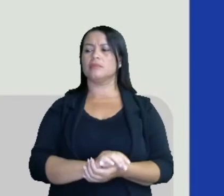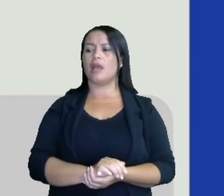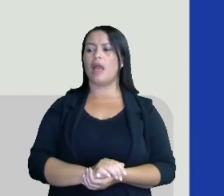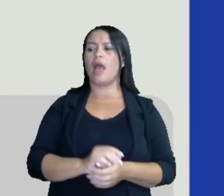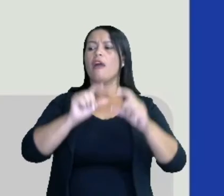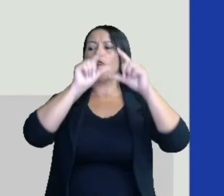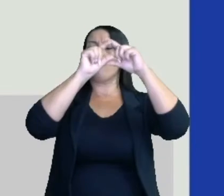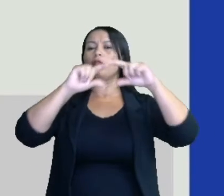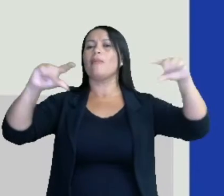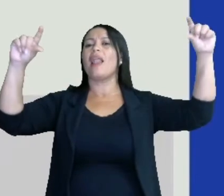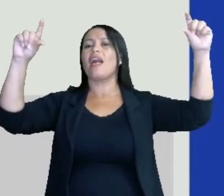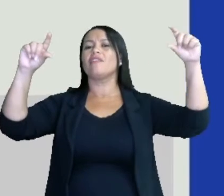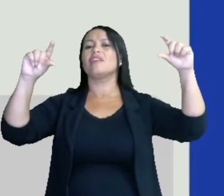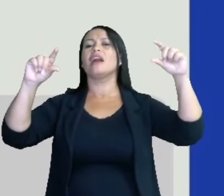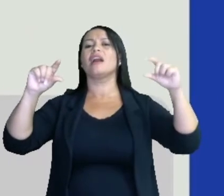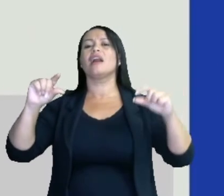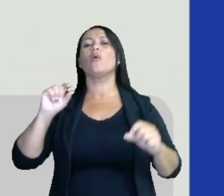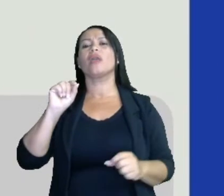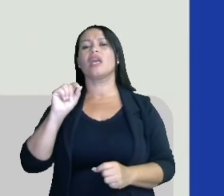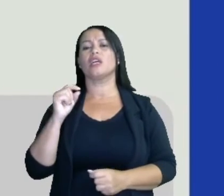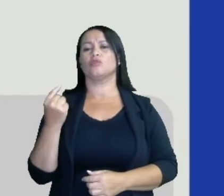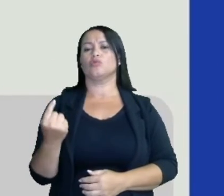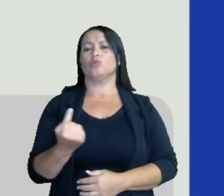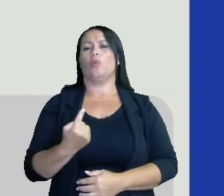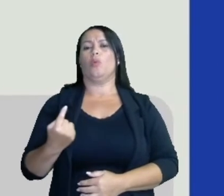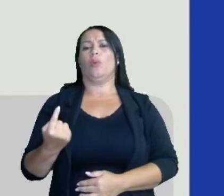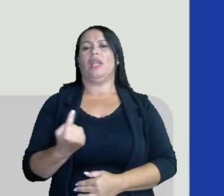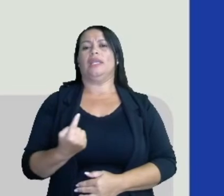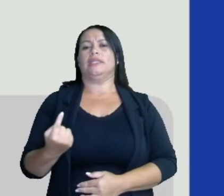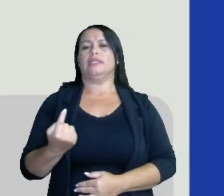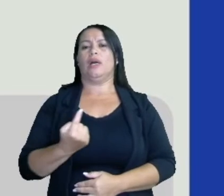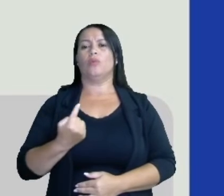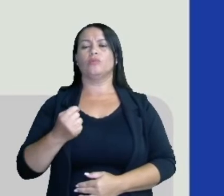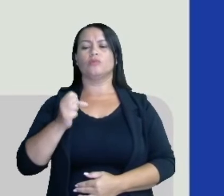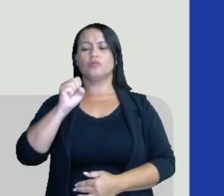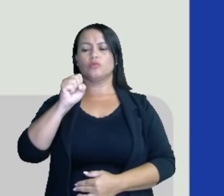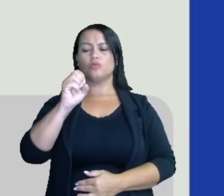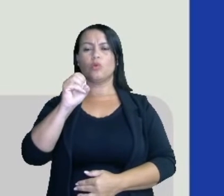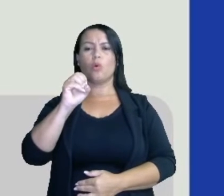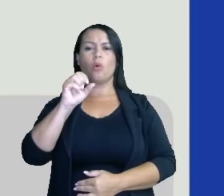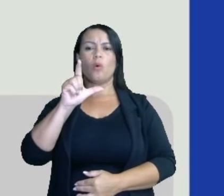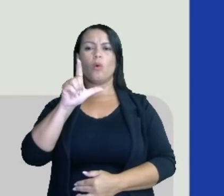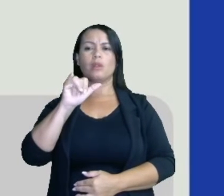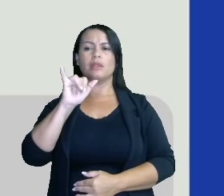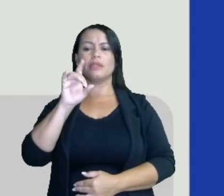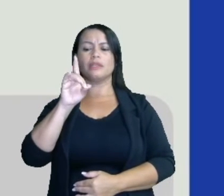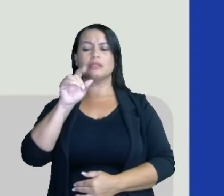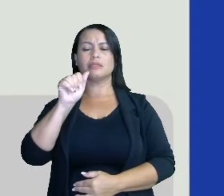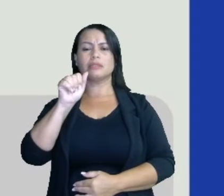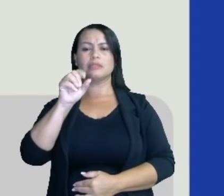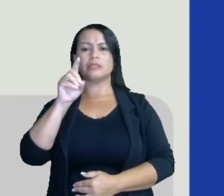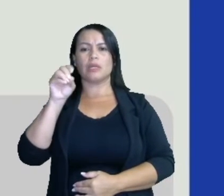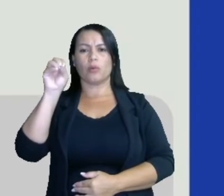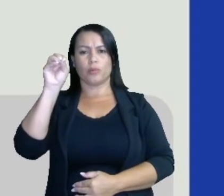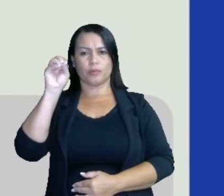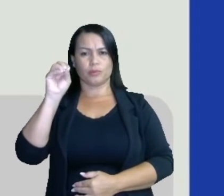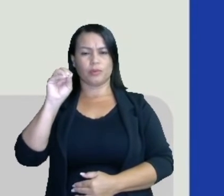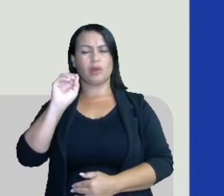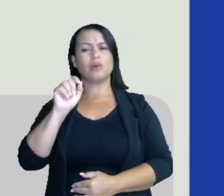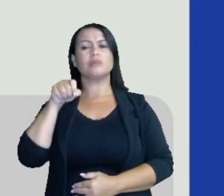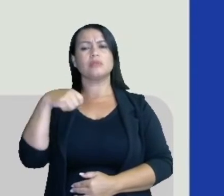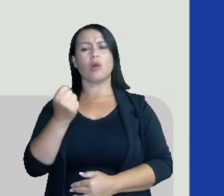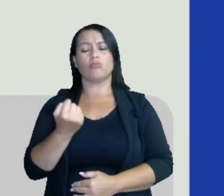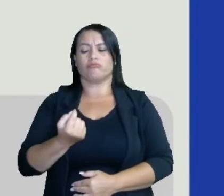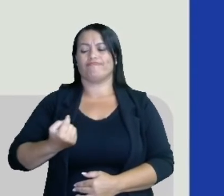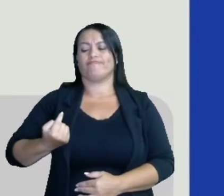formando aí a palavra solidão. Então, vamos analisar aí essa linguagem aí.